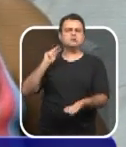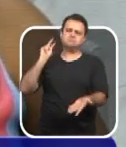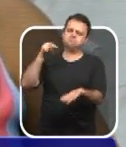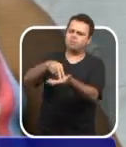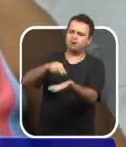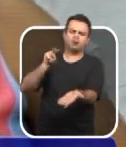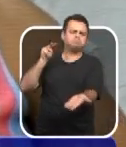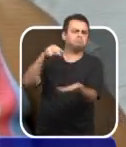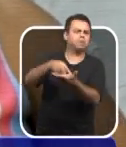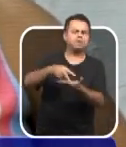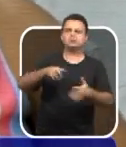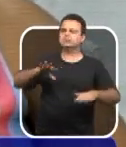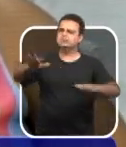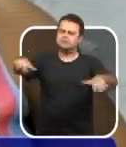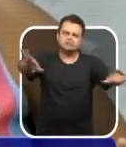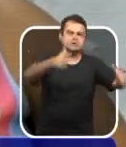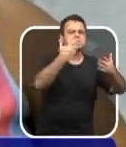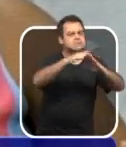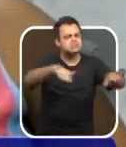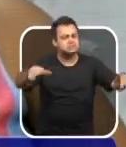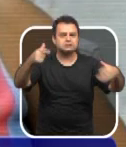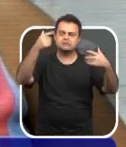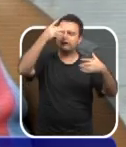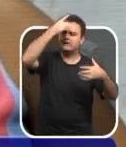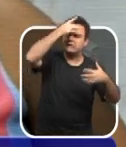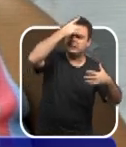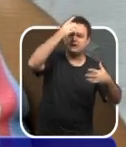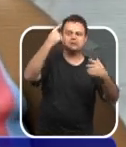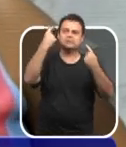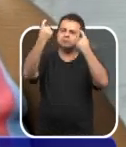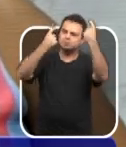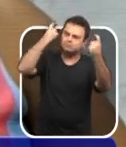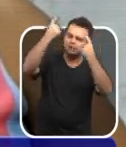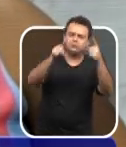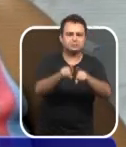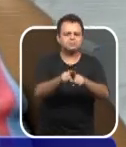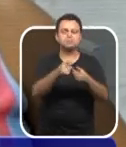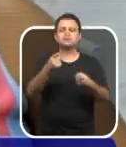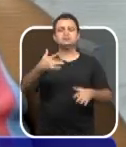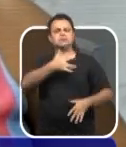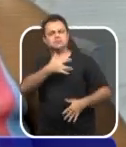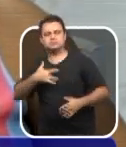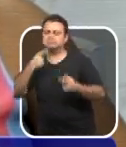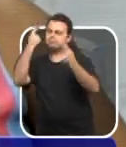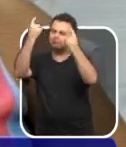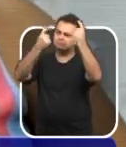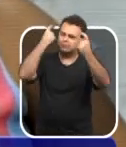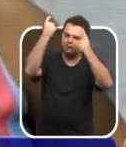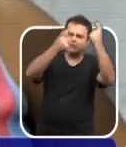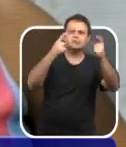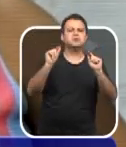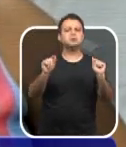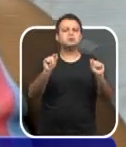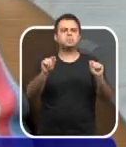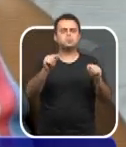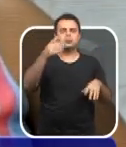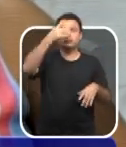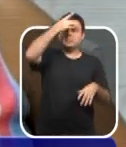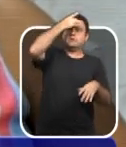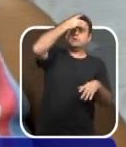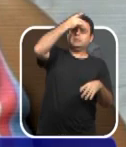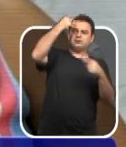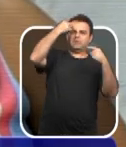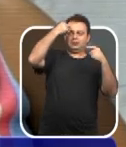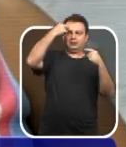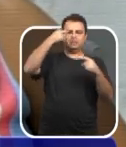fui na tribuna preocupando com a saúde mental das crianças e dos adolescentes? Do prejuízo emocional